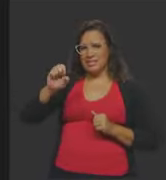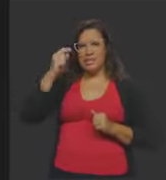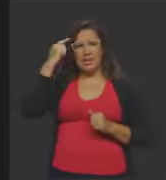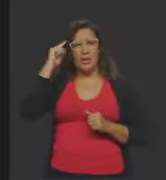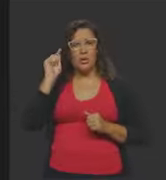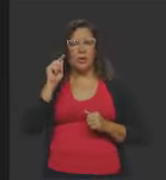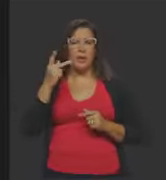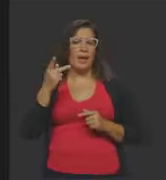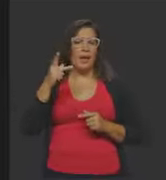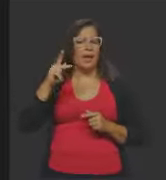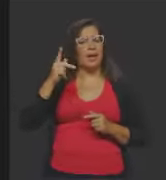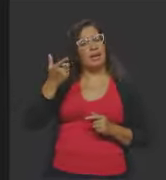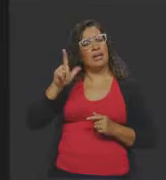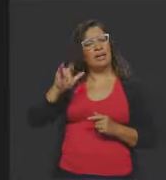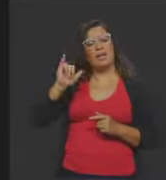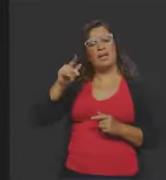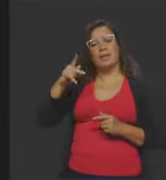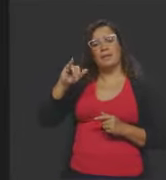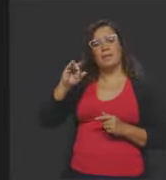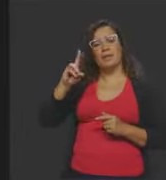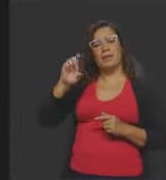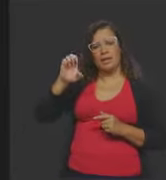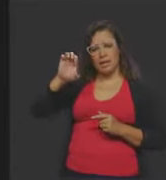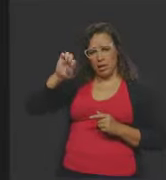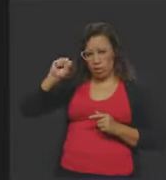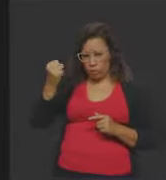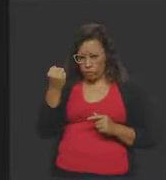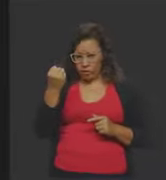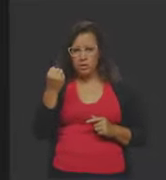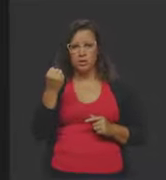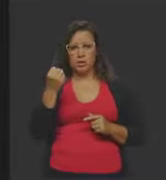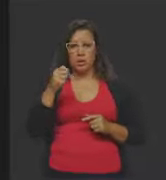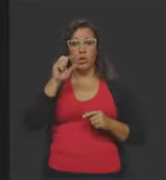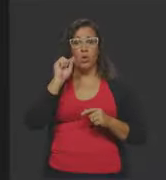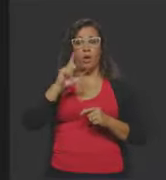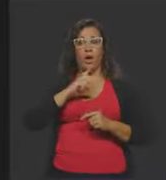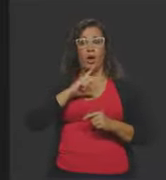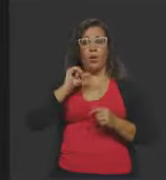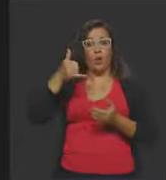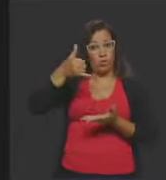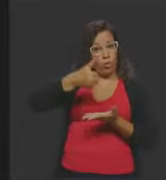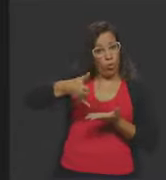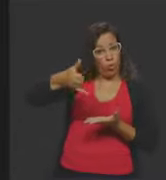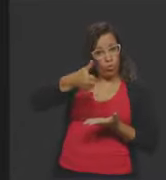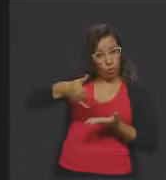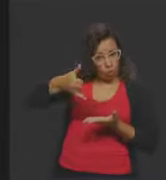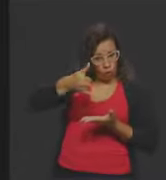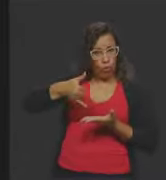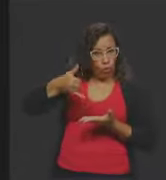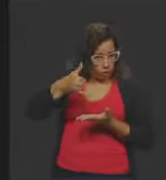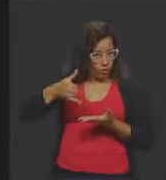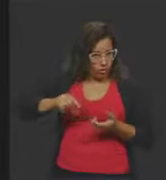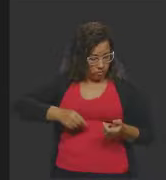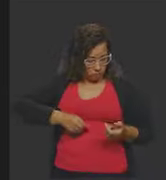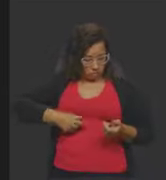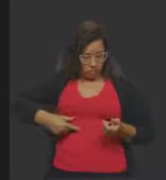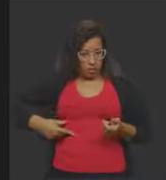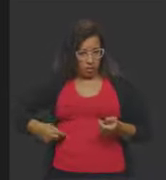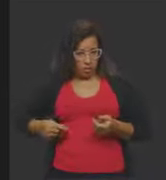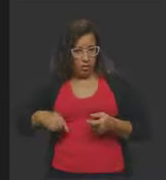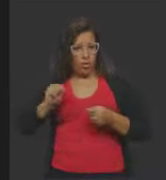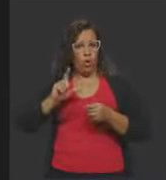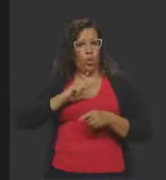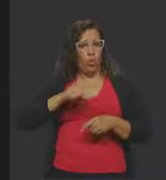em lipídios. Lipídios sempre associa a gorduras. Então você tem enzimas ali para ajudar a